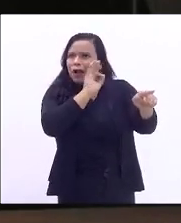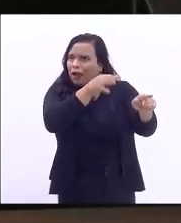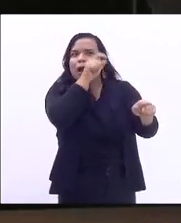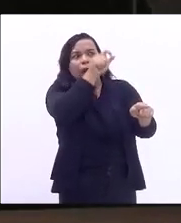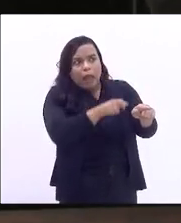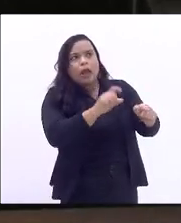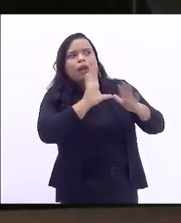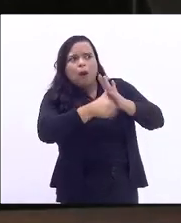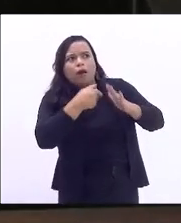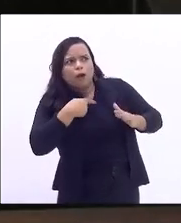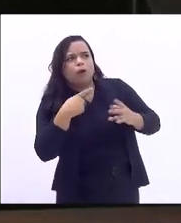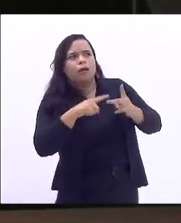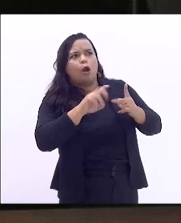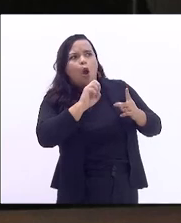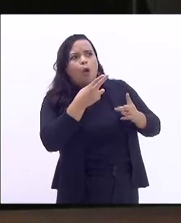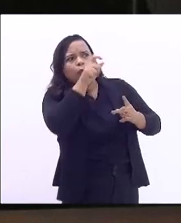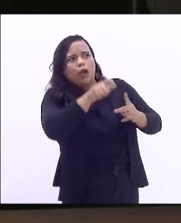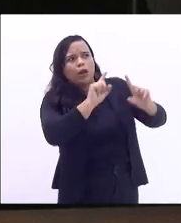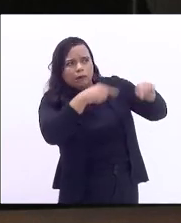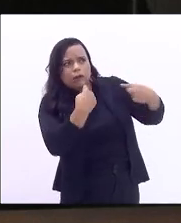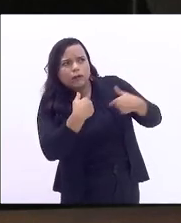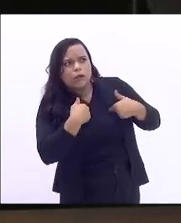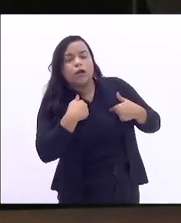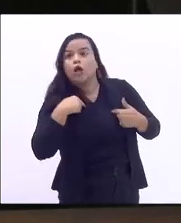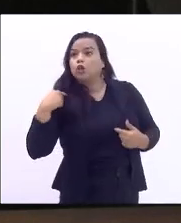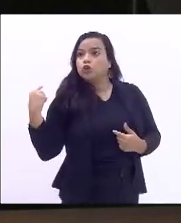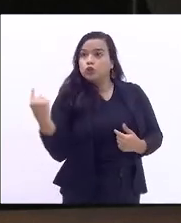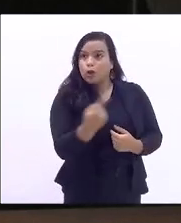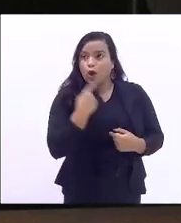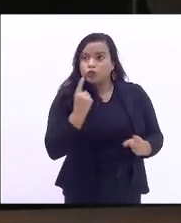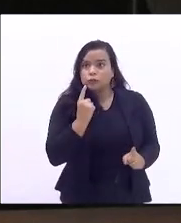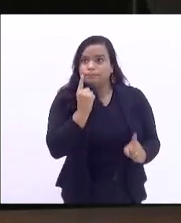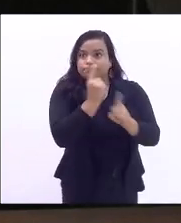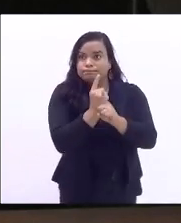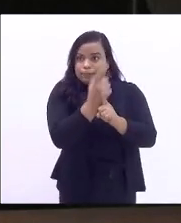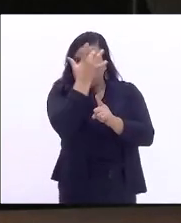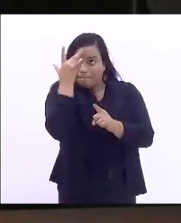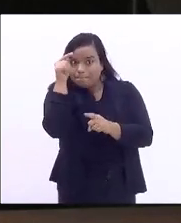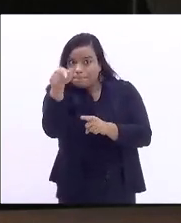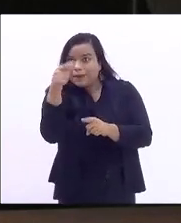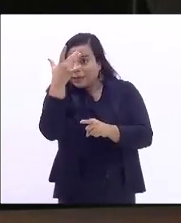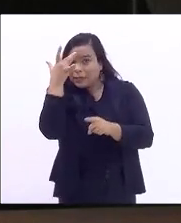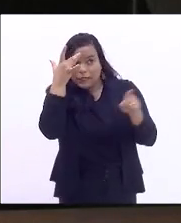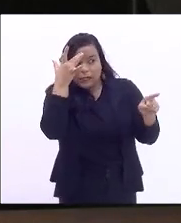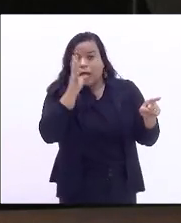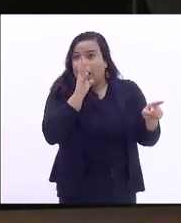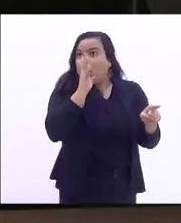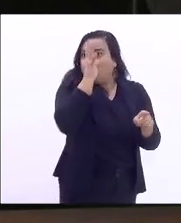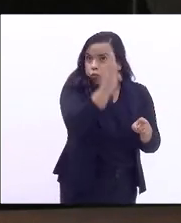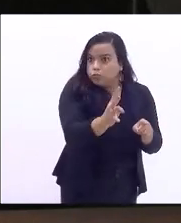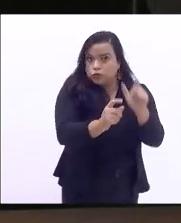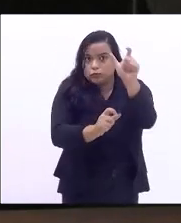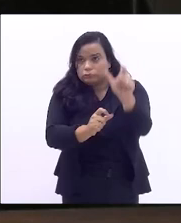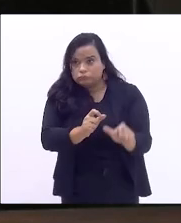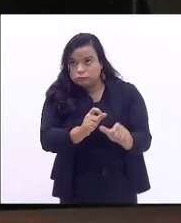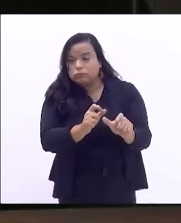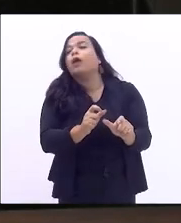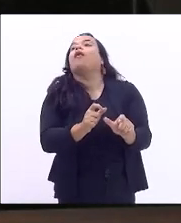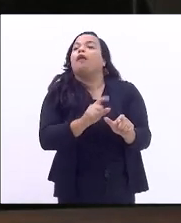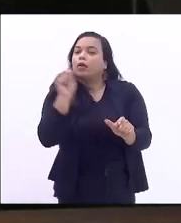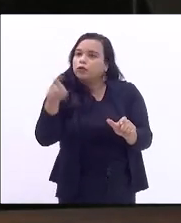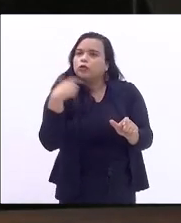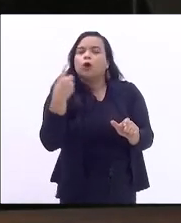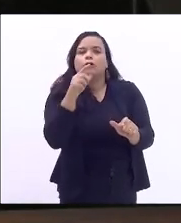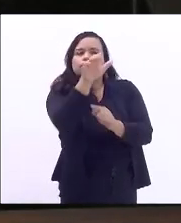e nós conseguimos localizar o suposto autor nós o intíma